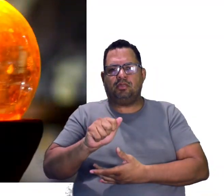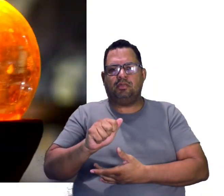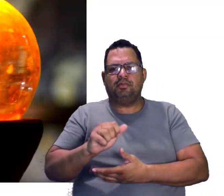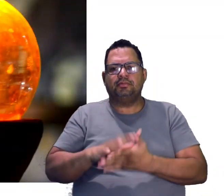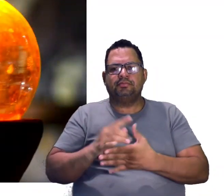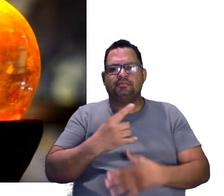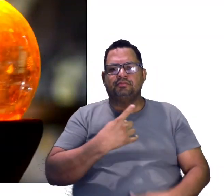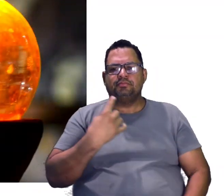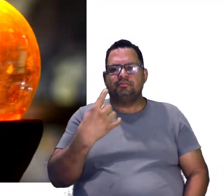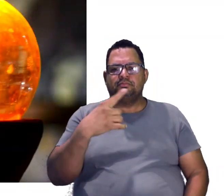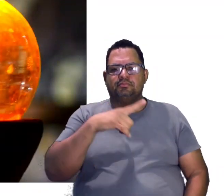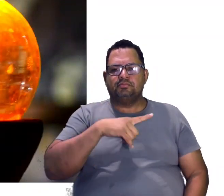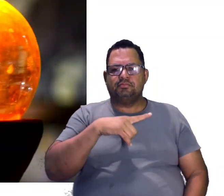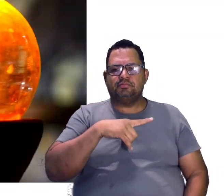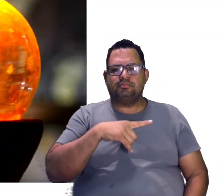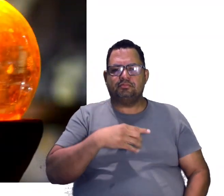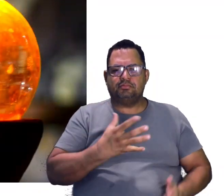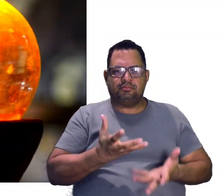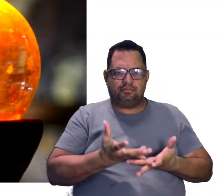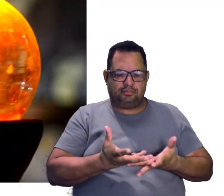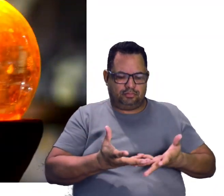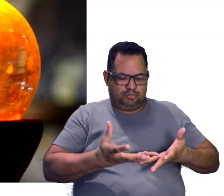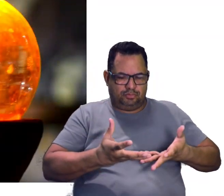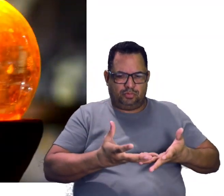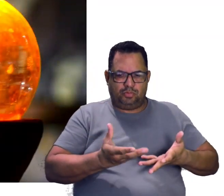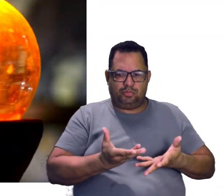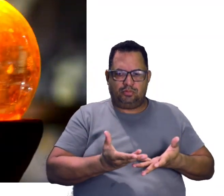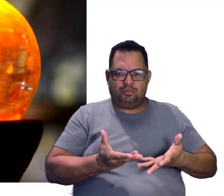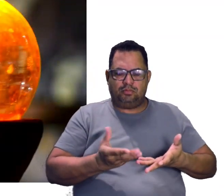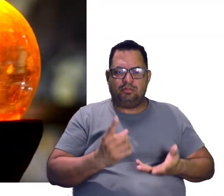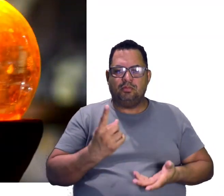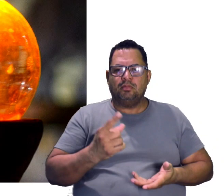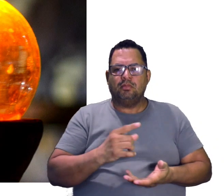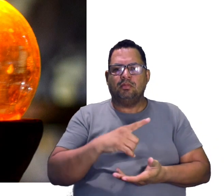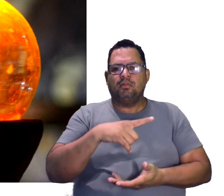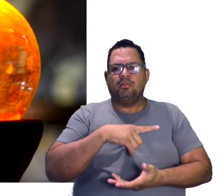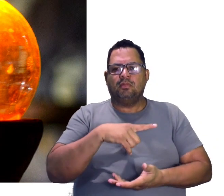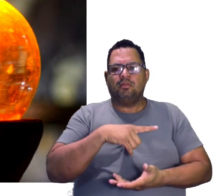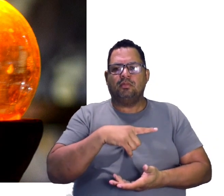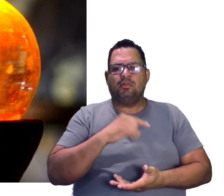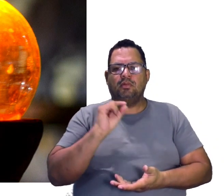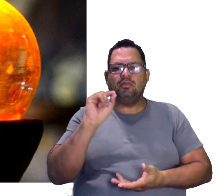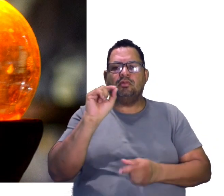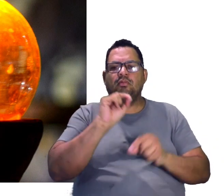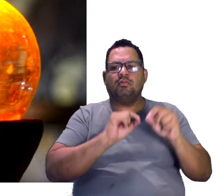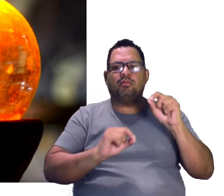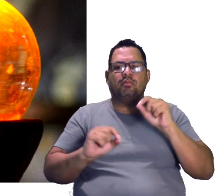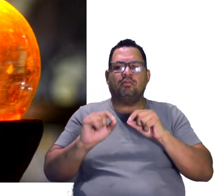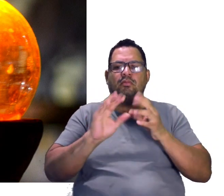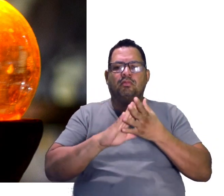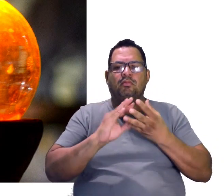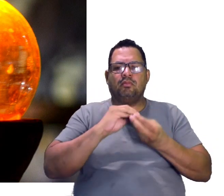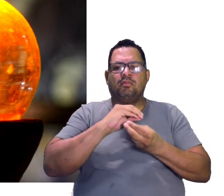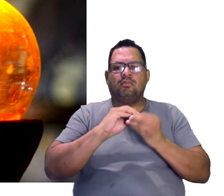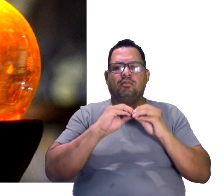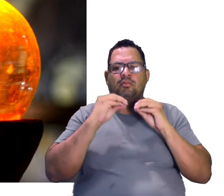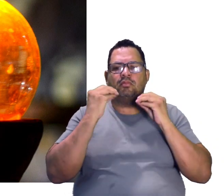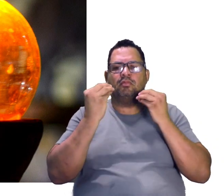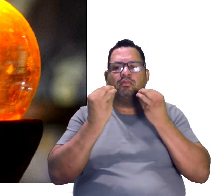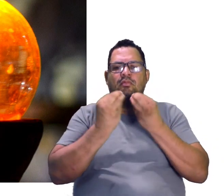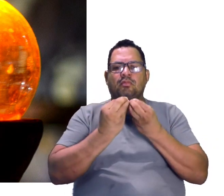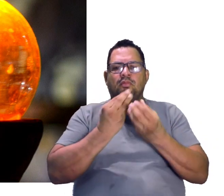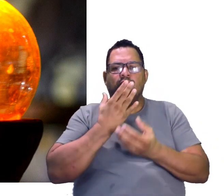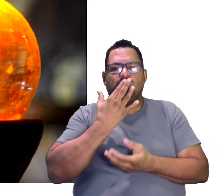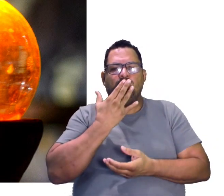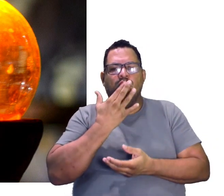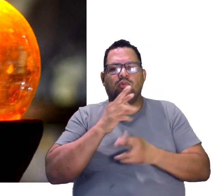Aqui nós temos aí, um recipiente aí, né, onde está o quê? Substâncias presentes com colorações